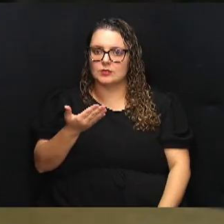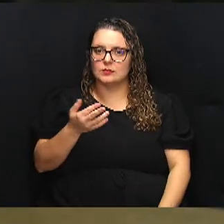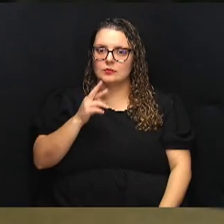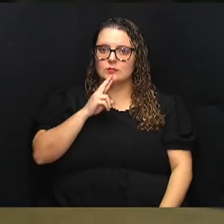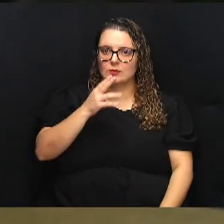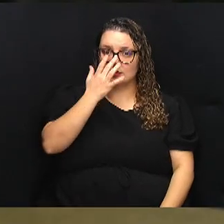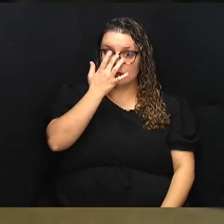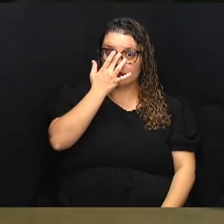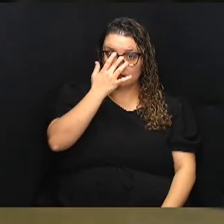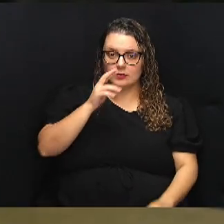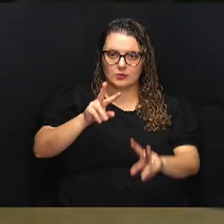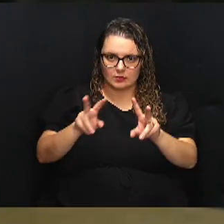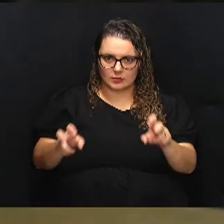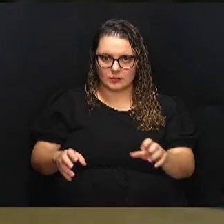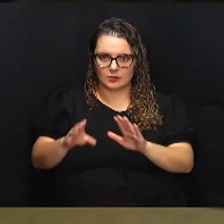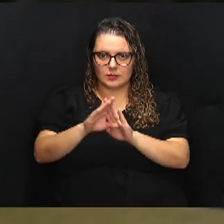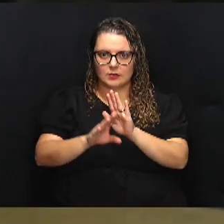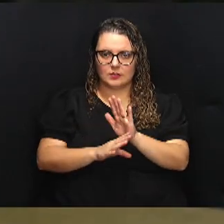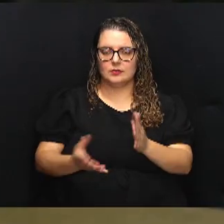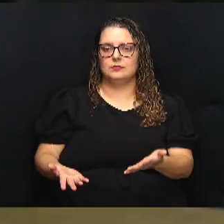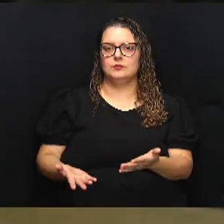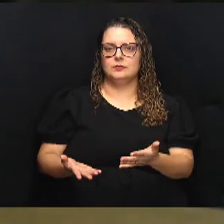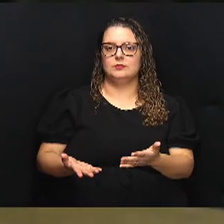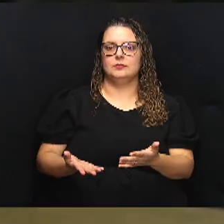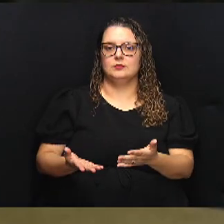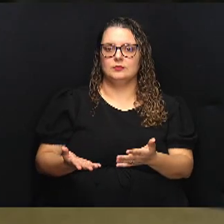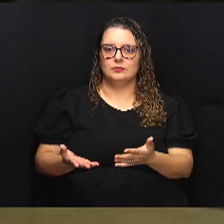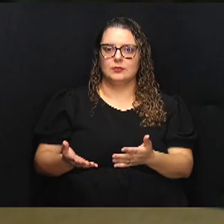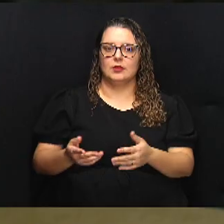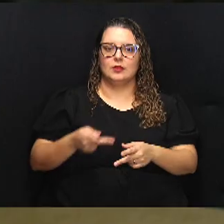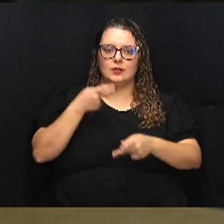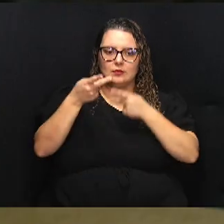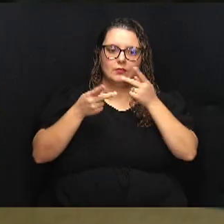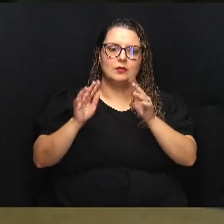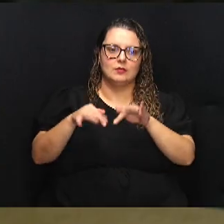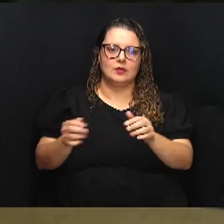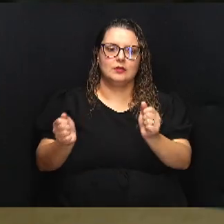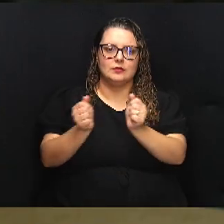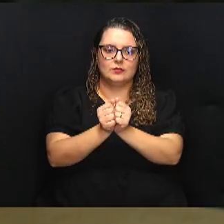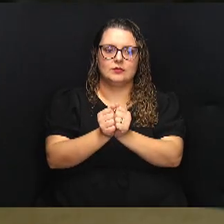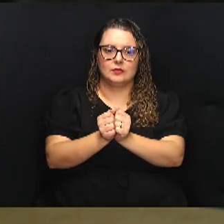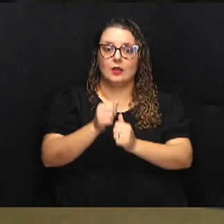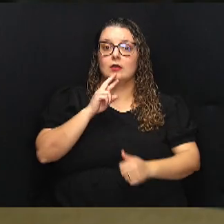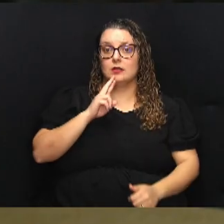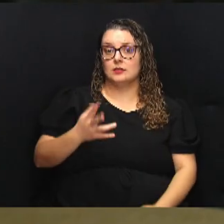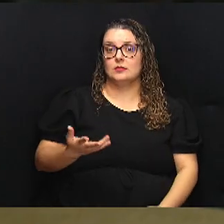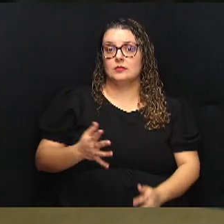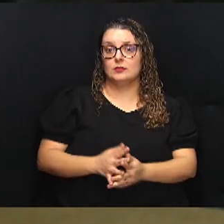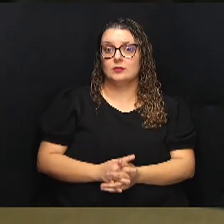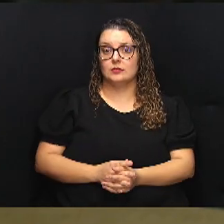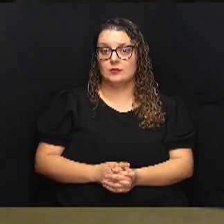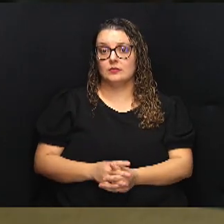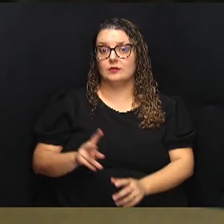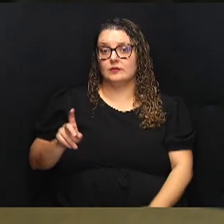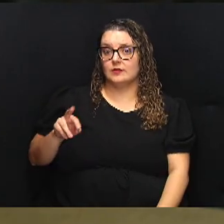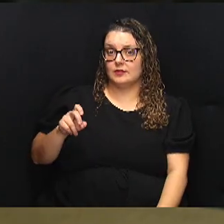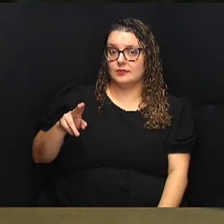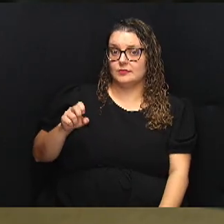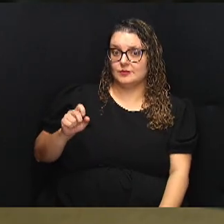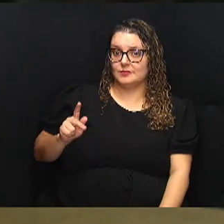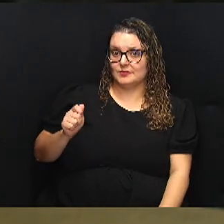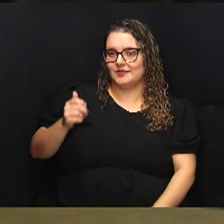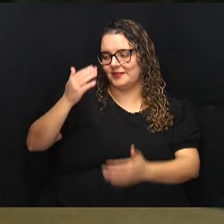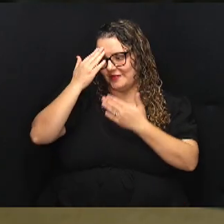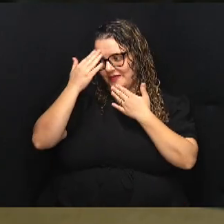o tema do programa e já a gente vai considerações finais junto, então, com essa resposta. Perusca, obrigada pela